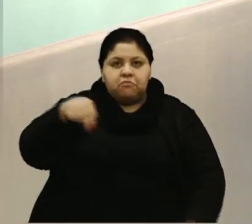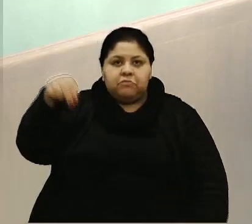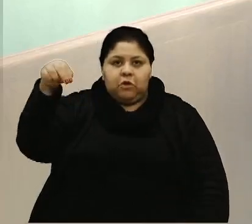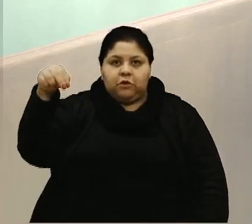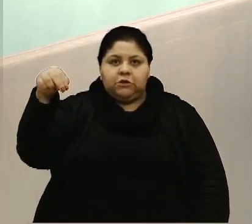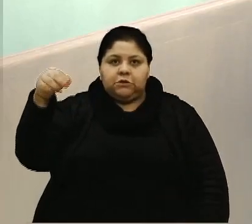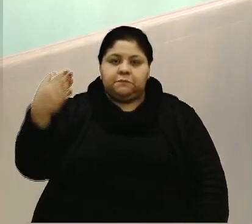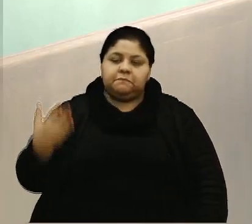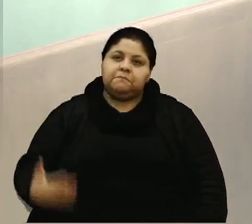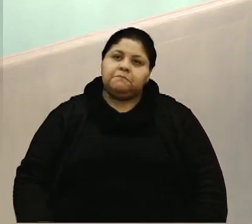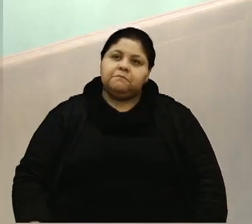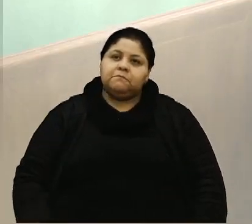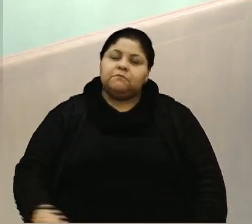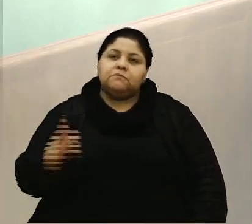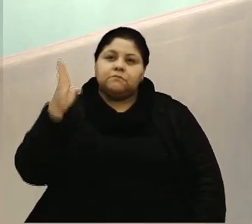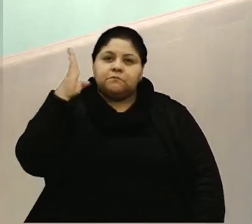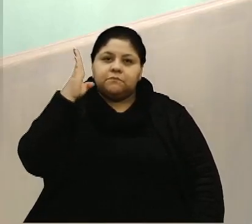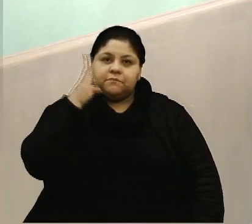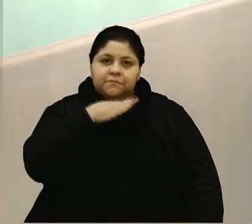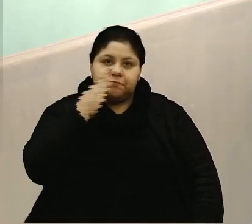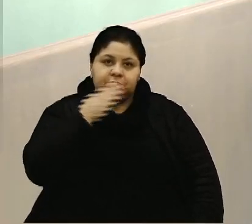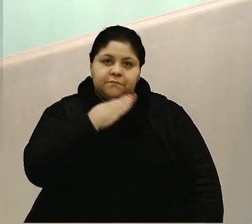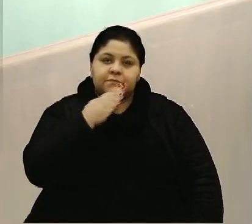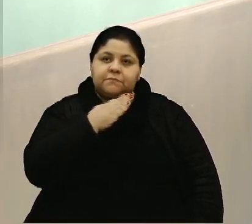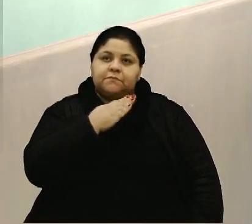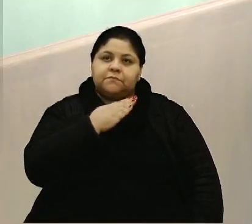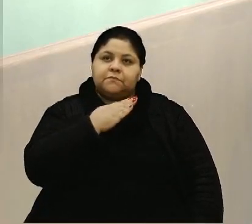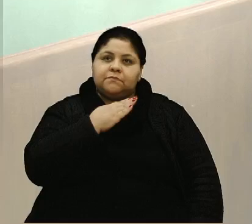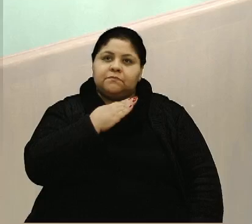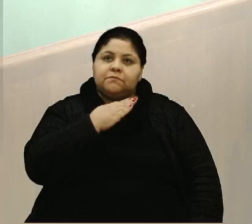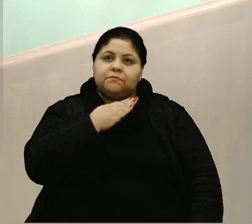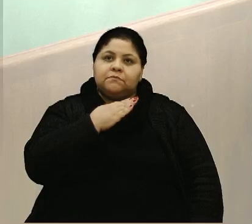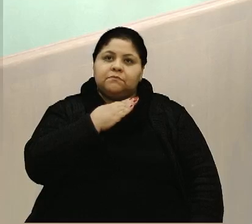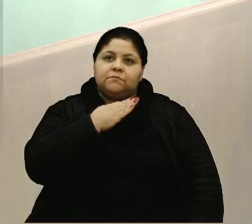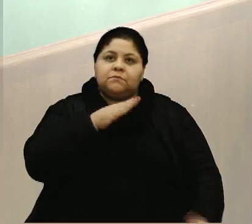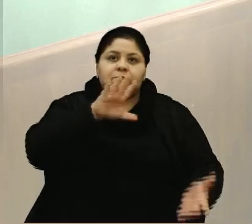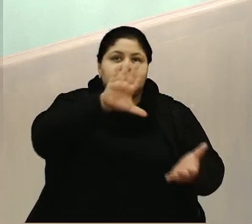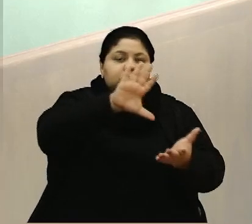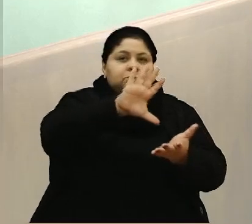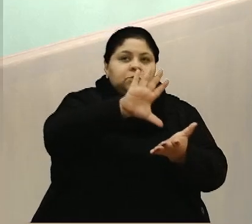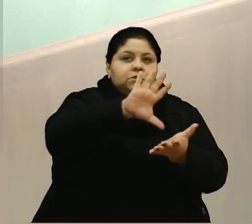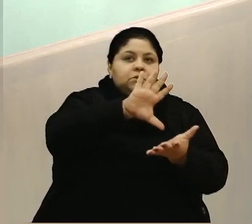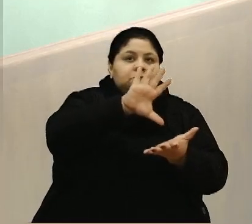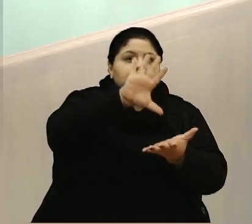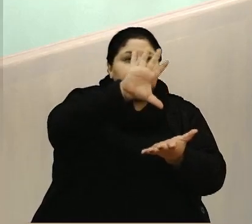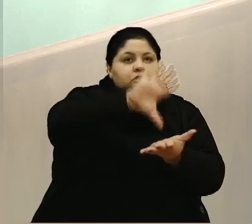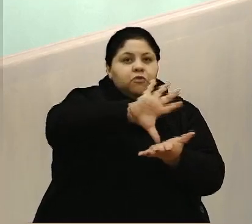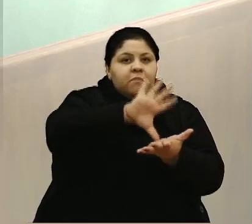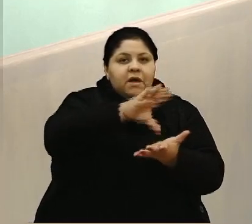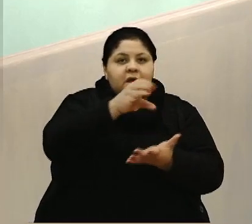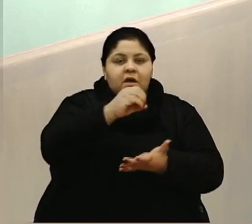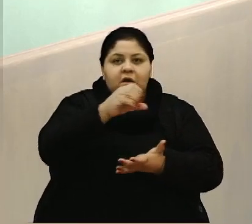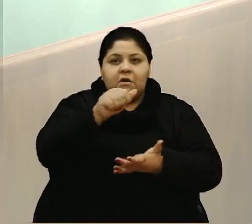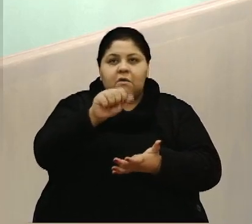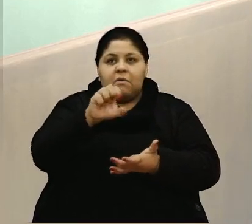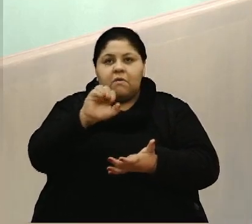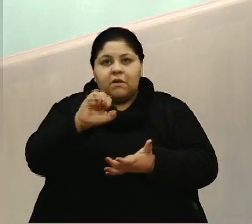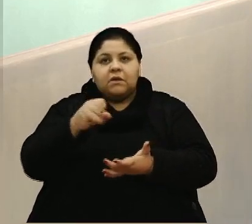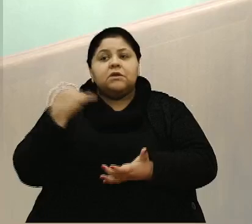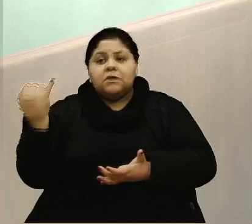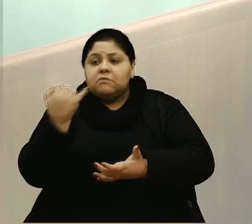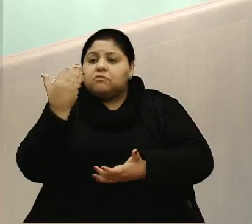pela urgência na questão do Parque Oasis. E é importante esse pedido de informações, para